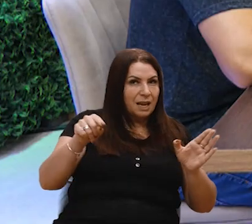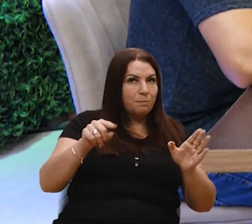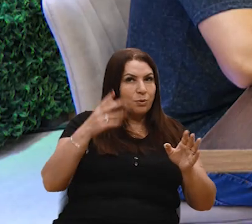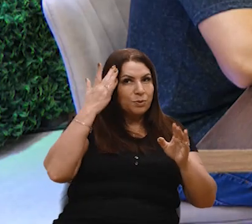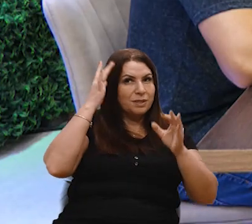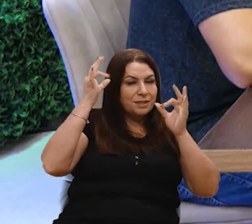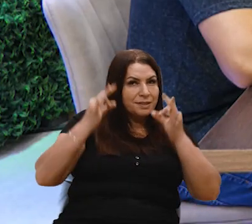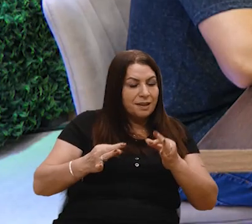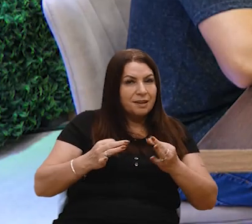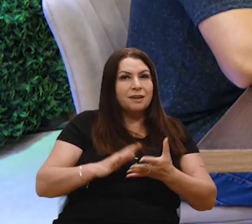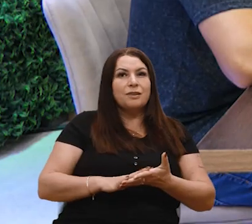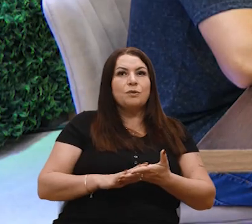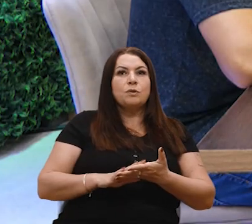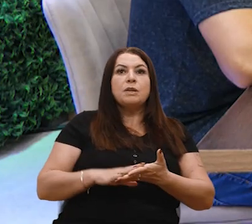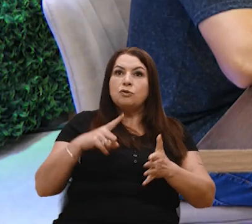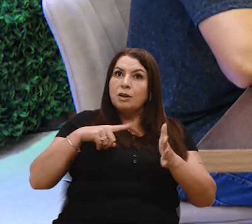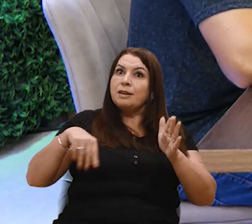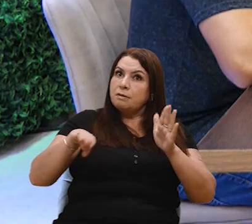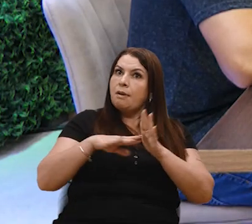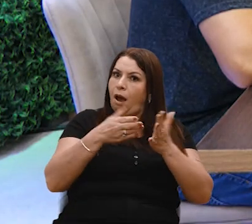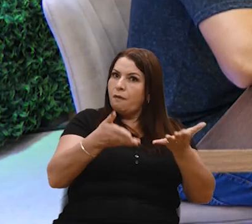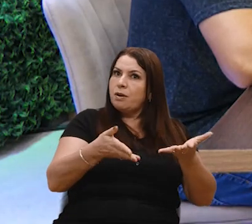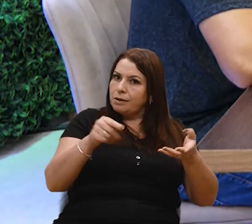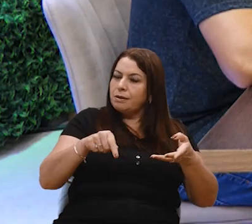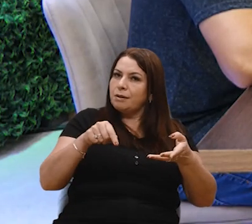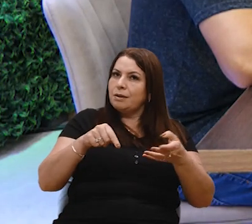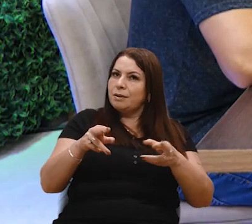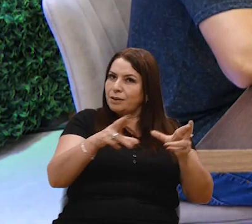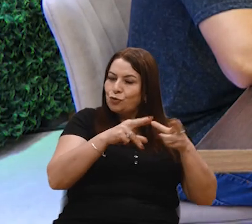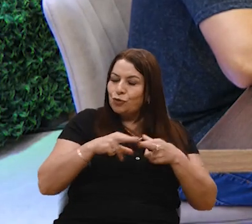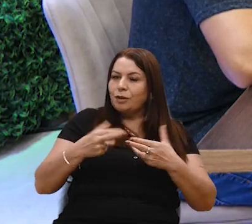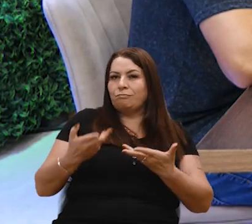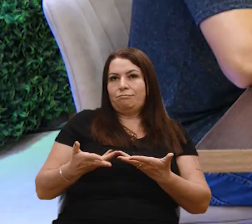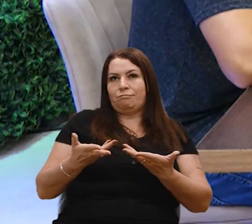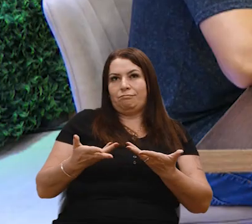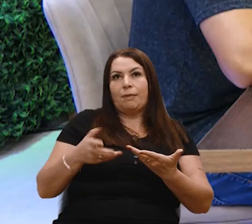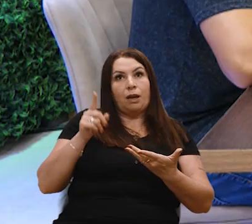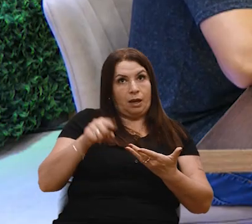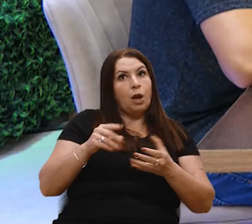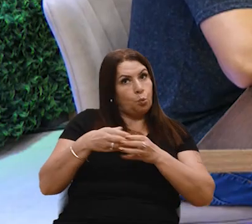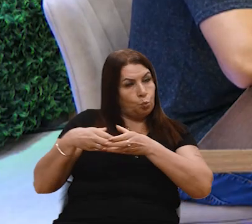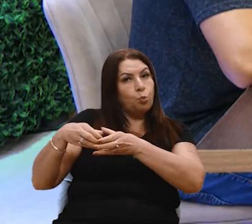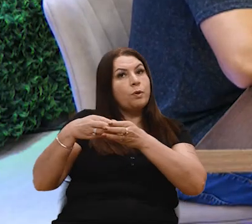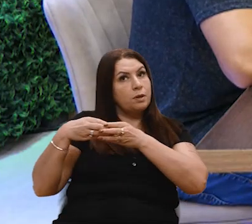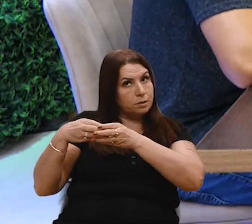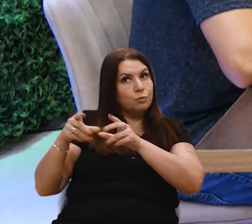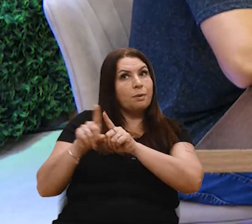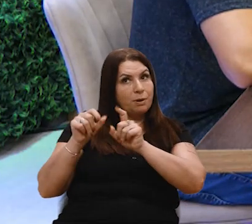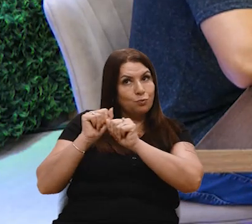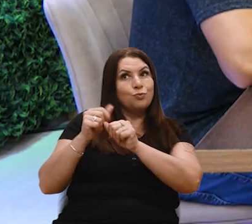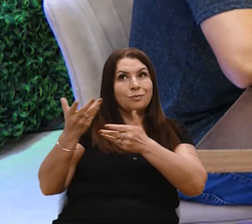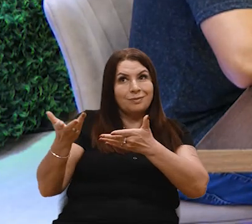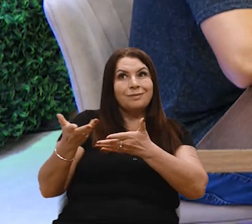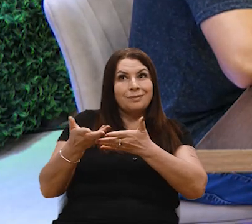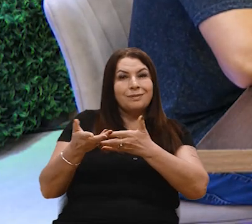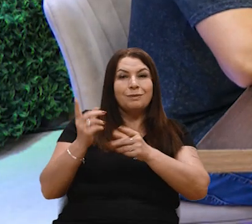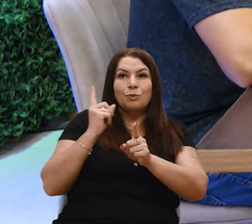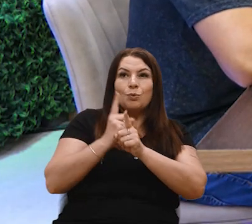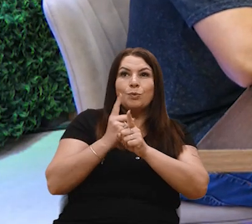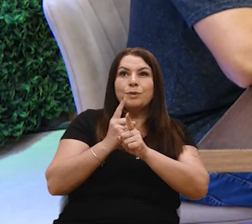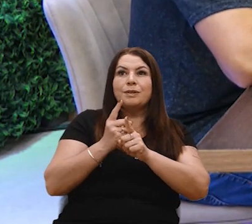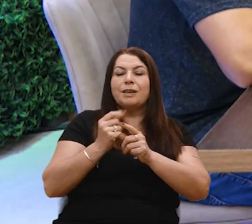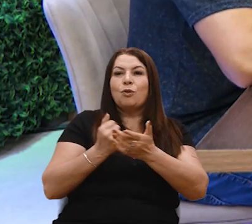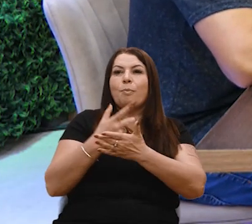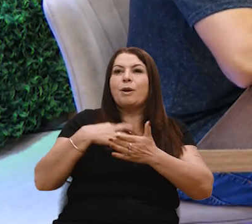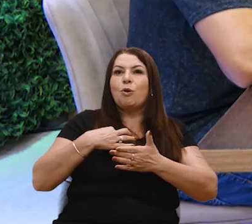lembro quando era exatamente. E ela já estava aqui na região. Então, é turismo absolutamente, ela turismo deve ter